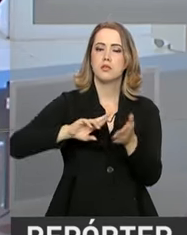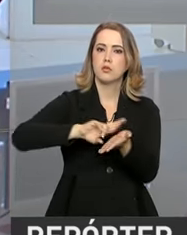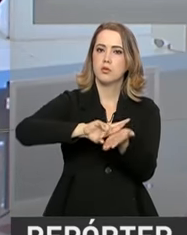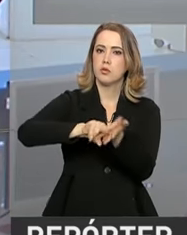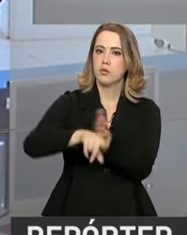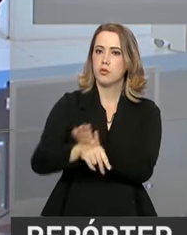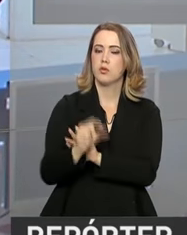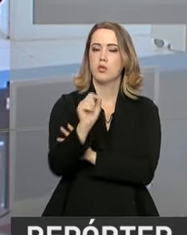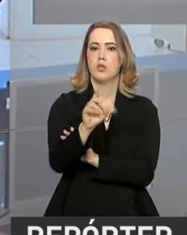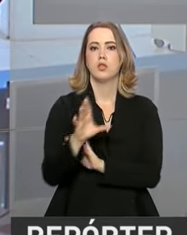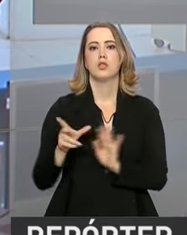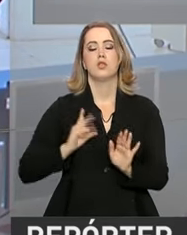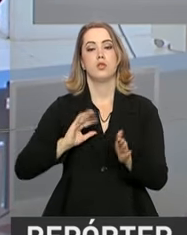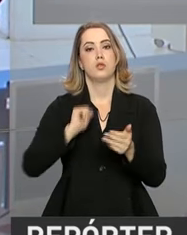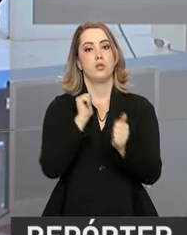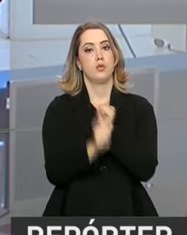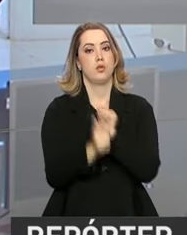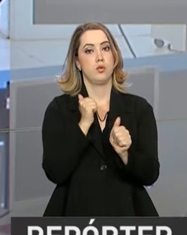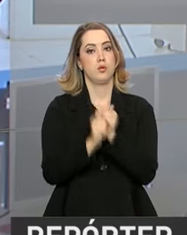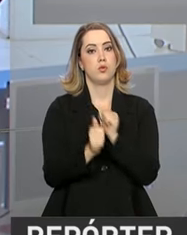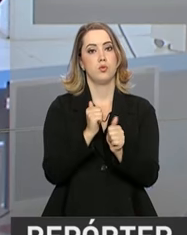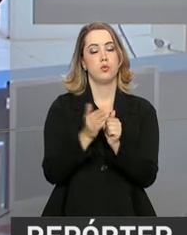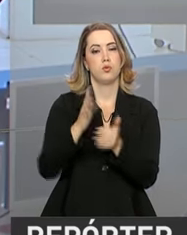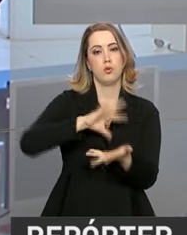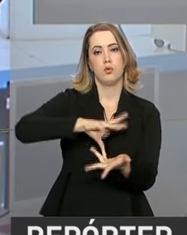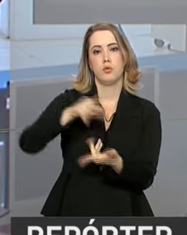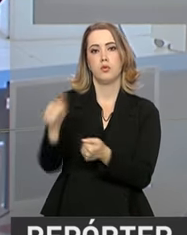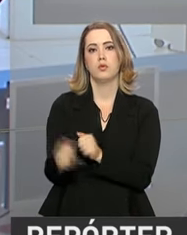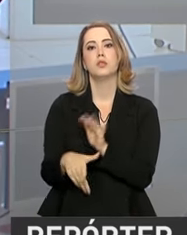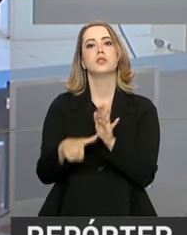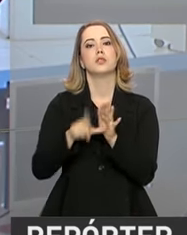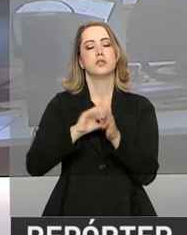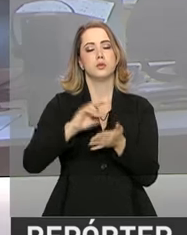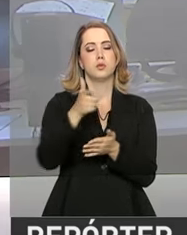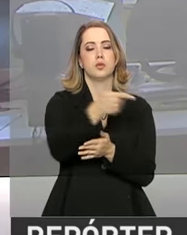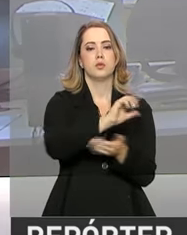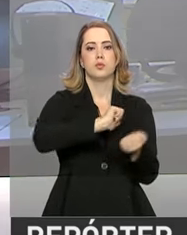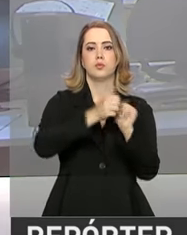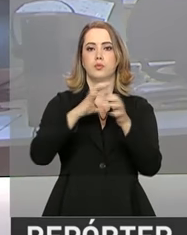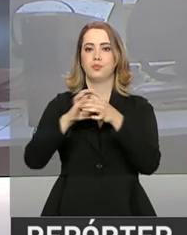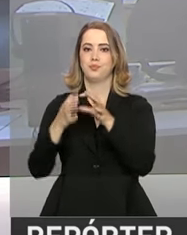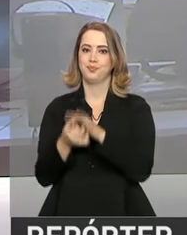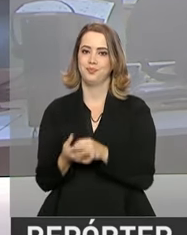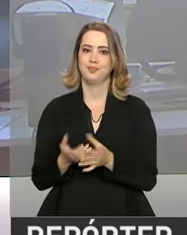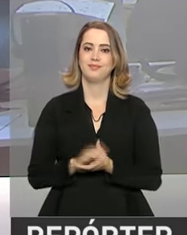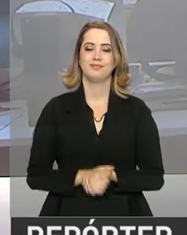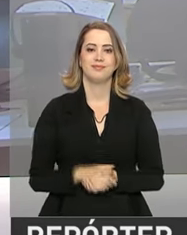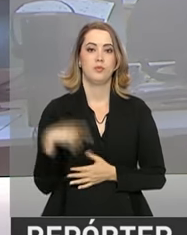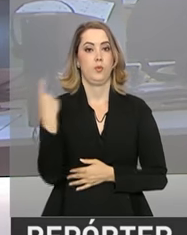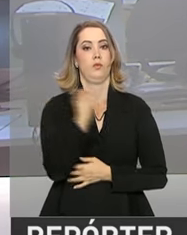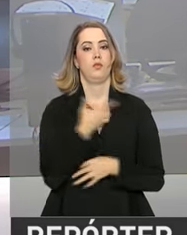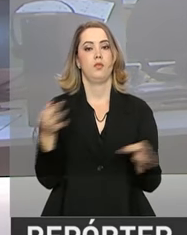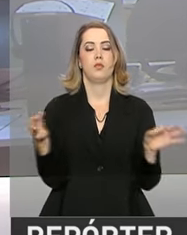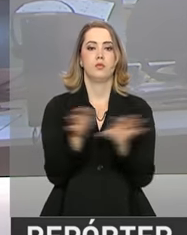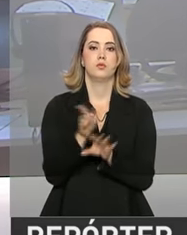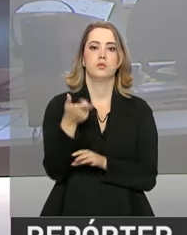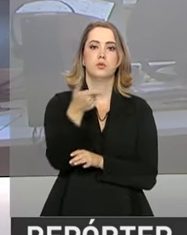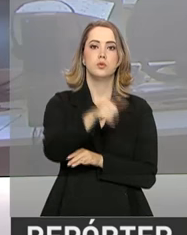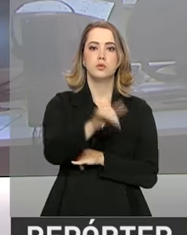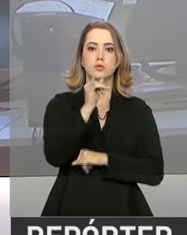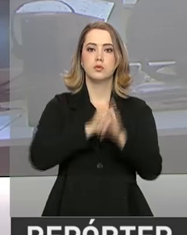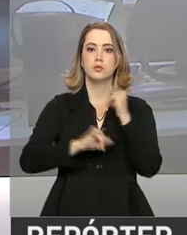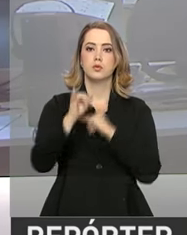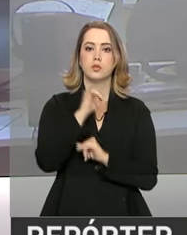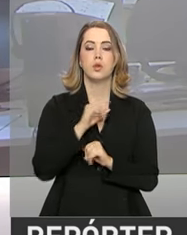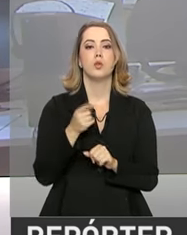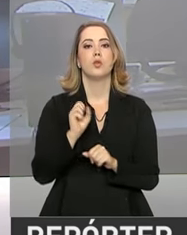mundiais como a Copa do Mundo e os jogos olímpicos em outros países e nós ficamos por aqui voltamos a qualquer momento com